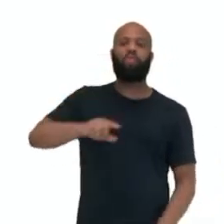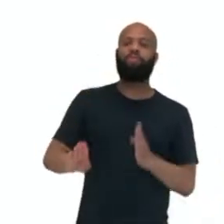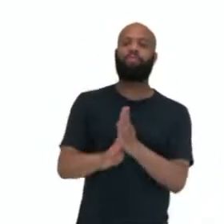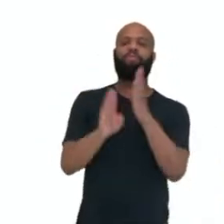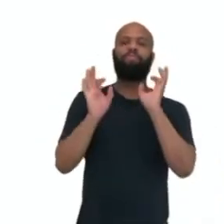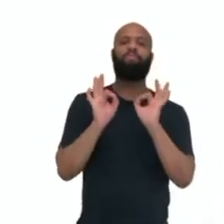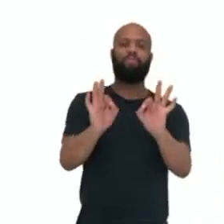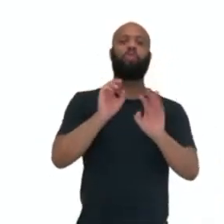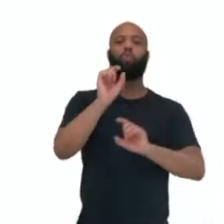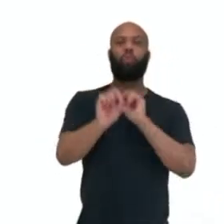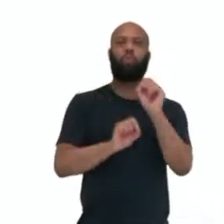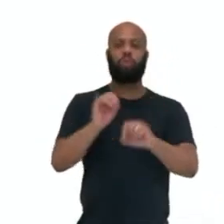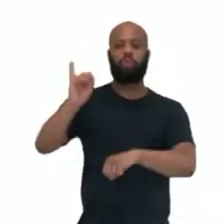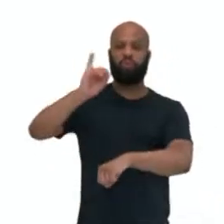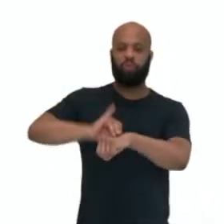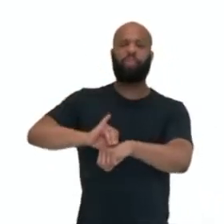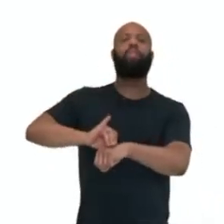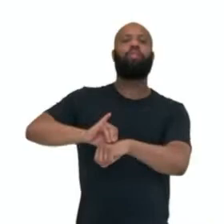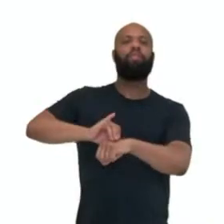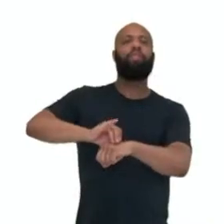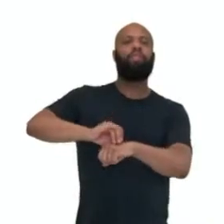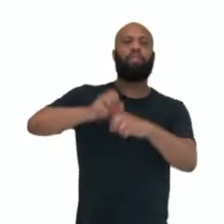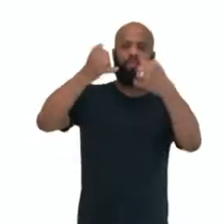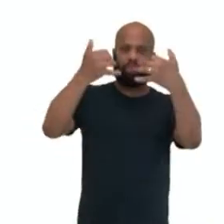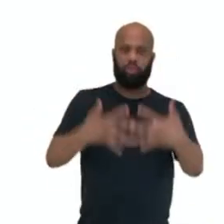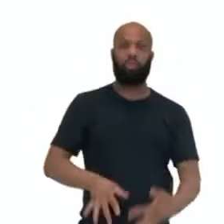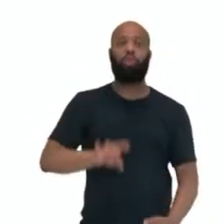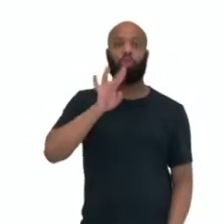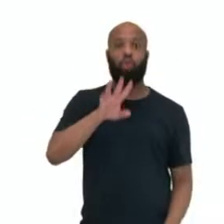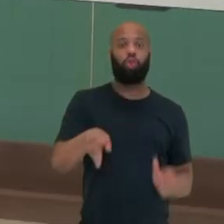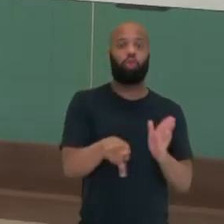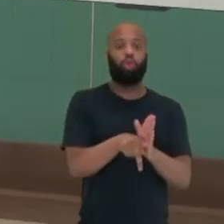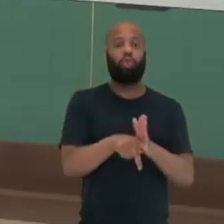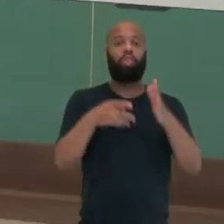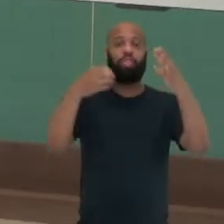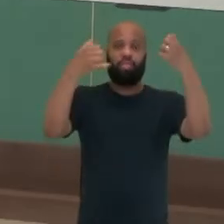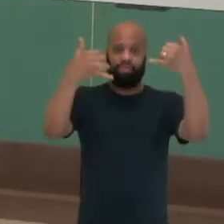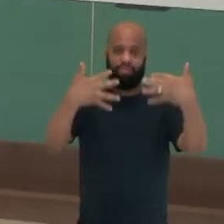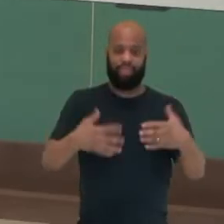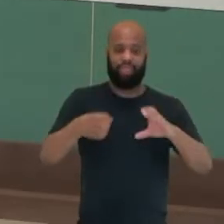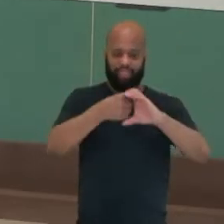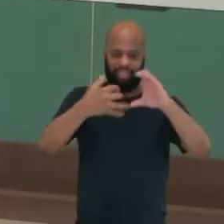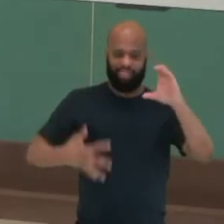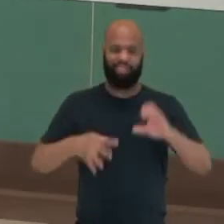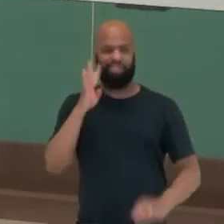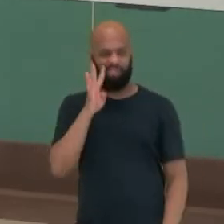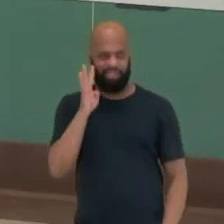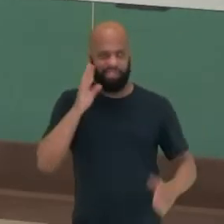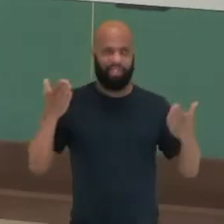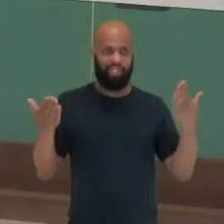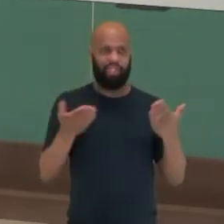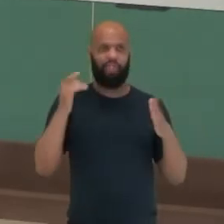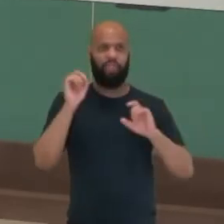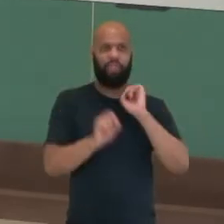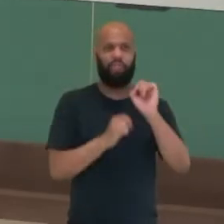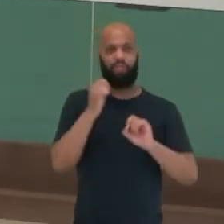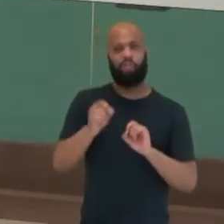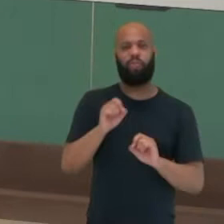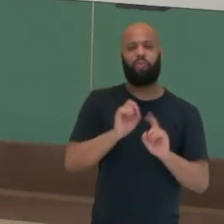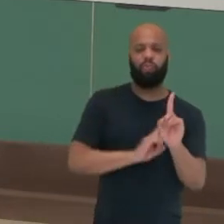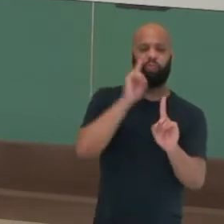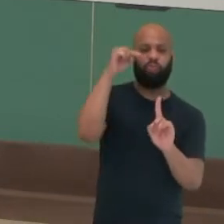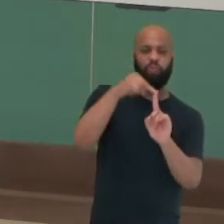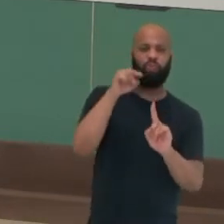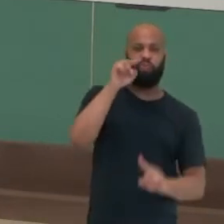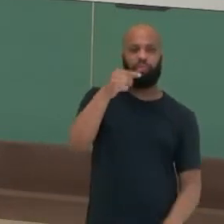descobrir qual foi o objeto descrito apenas por suas características. Divertido, né? Então, a ideia é que vocês consigam